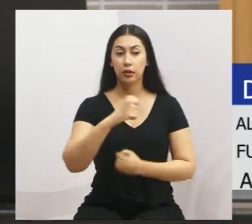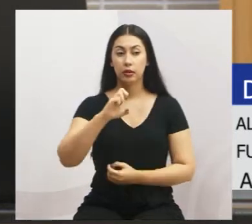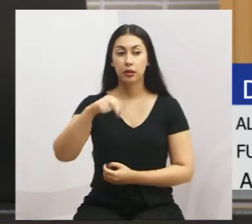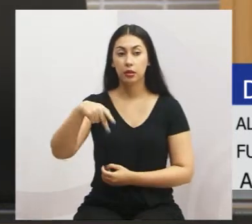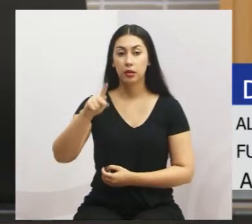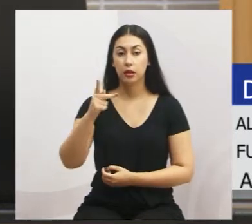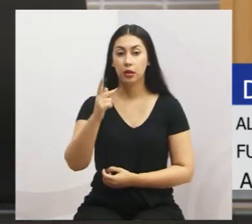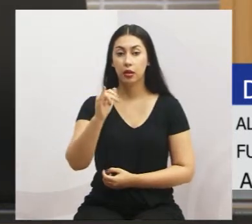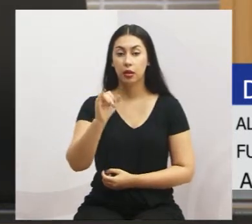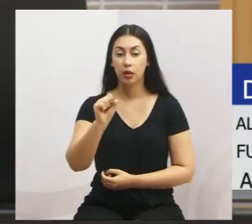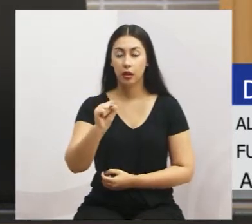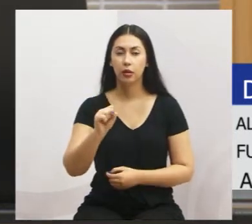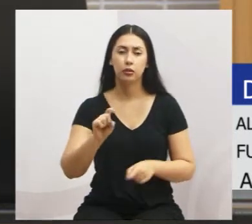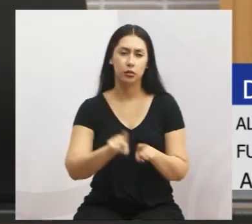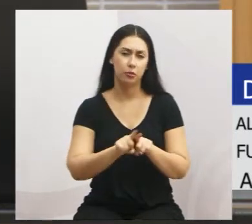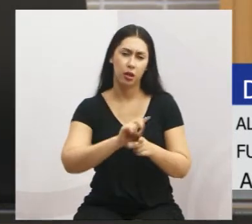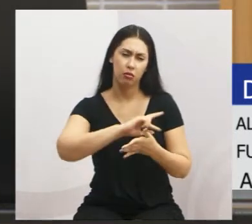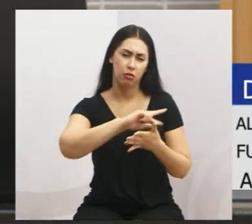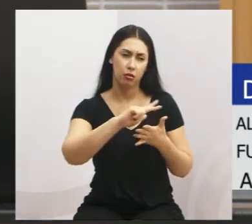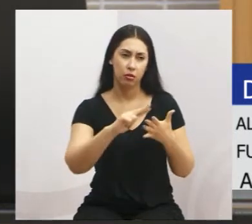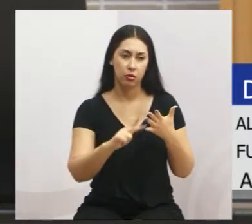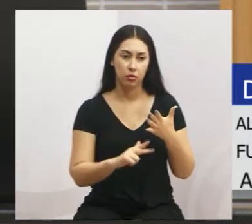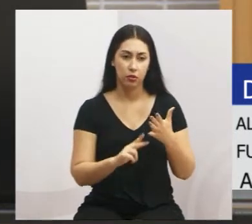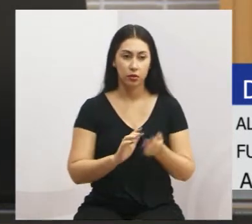CMHIS, e dá outras providências.